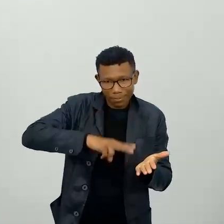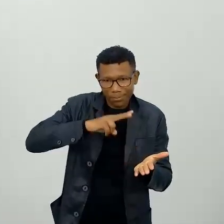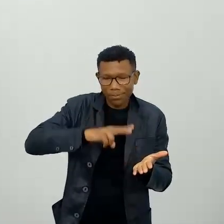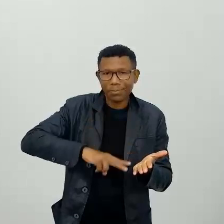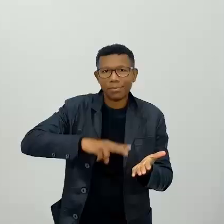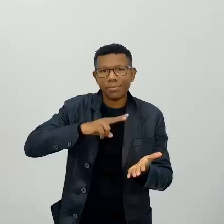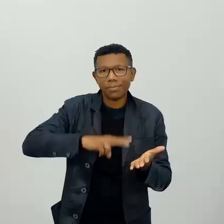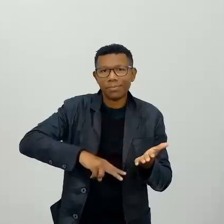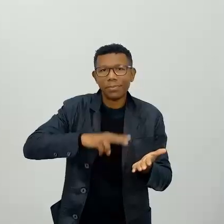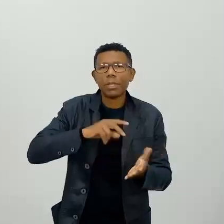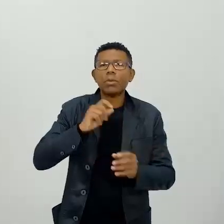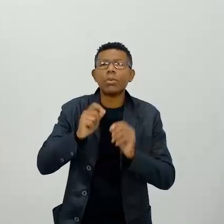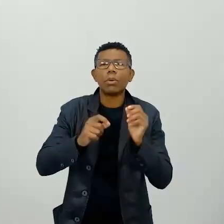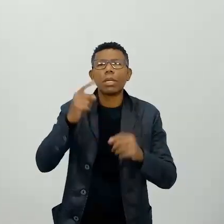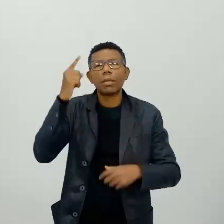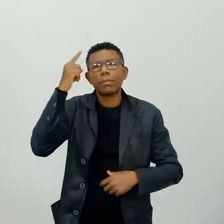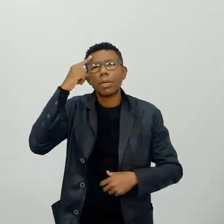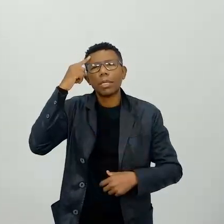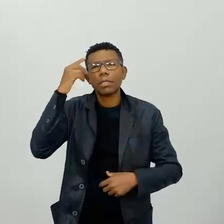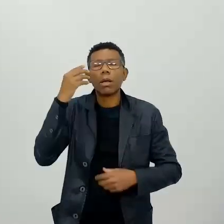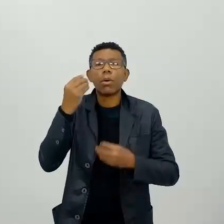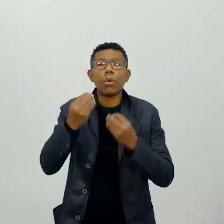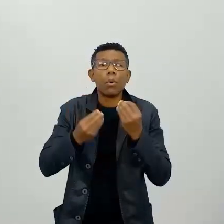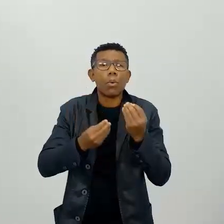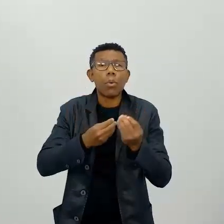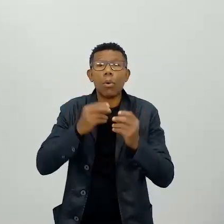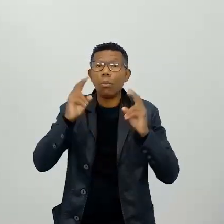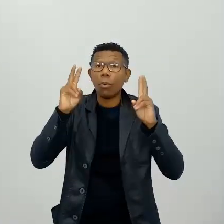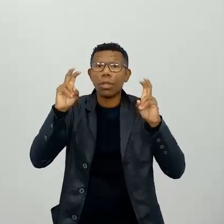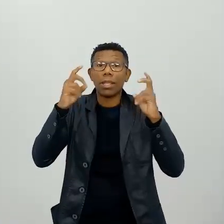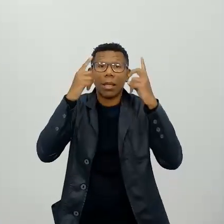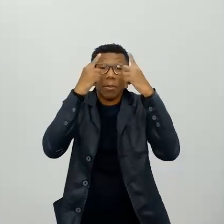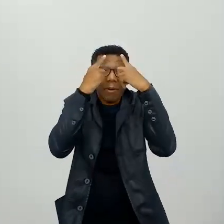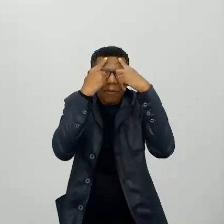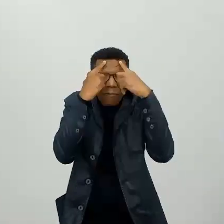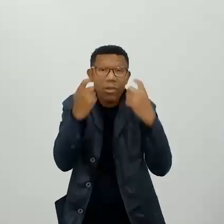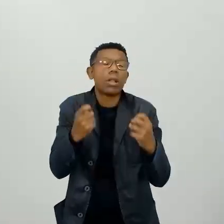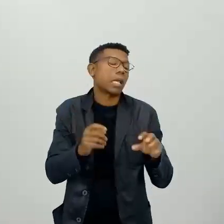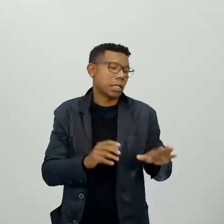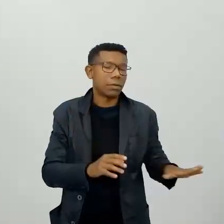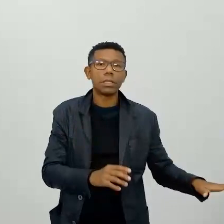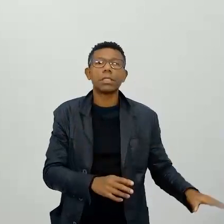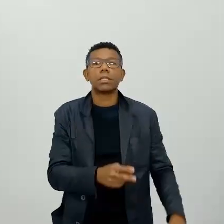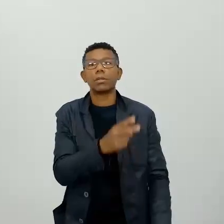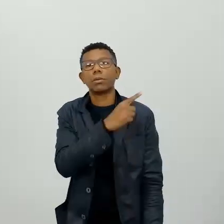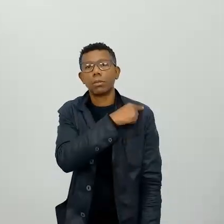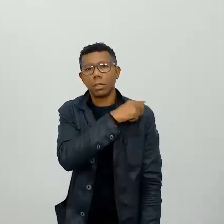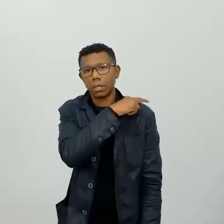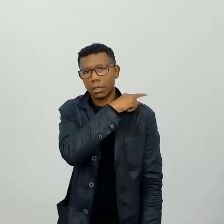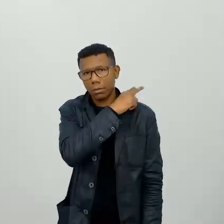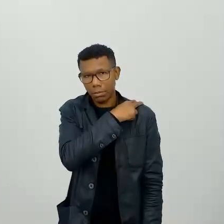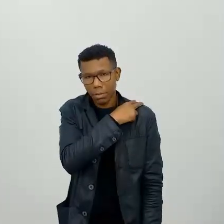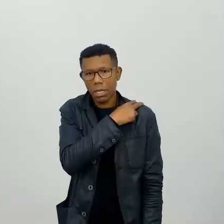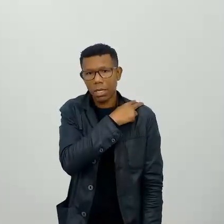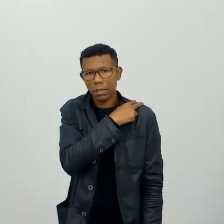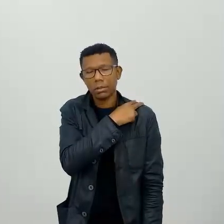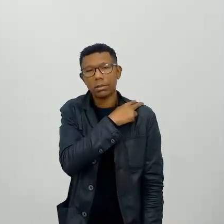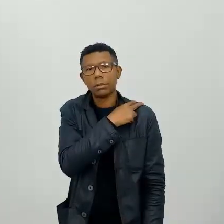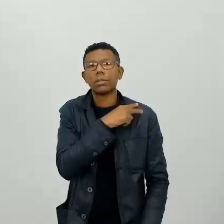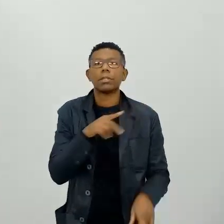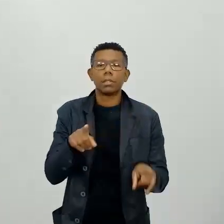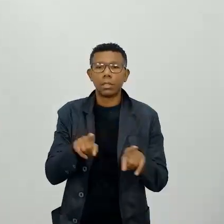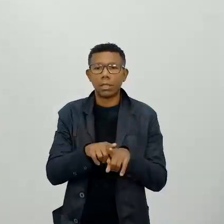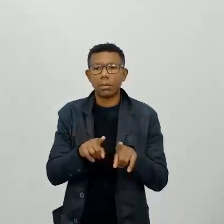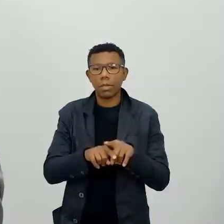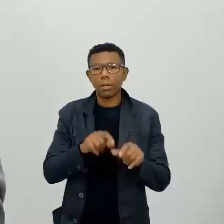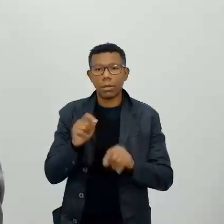gente pensar um pouquinho, então, em como abordar o tema violência infantil no ensino médio, né? Alguns de vocês apontaram, não,